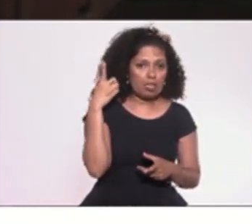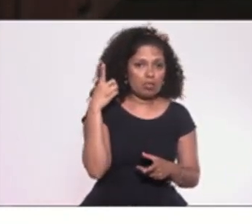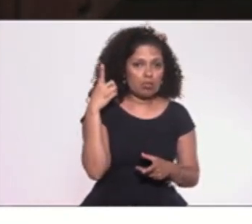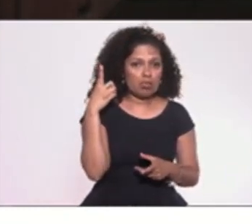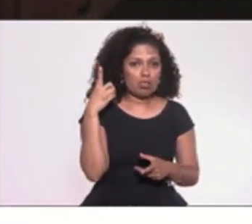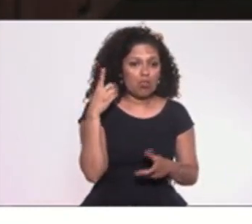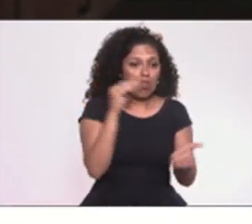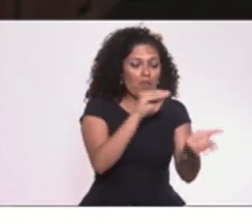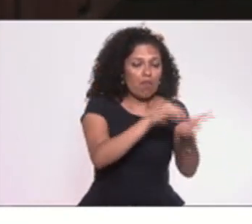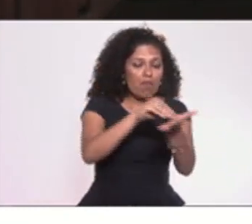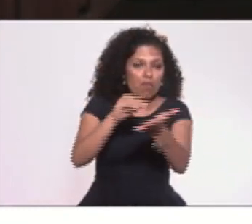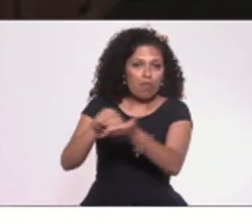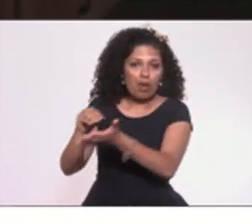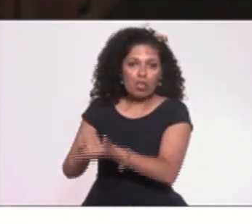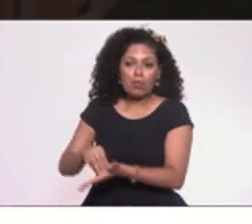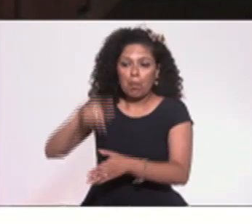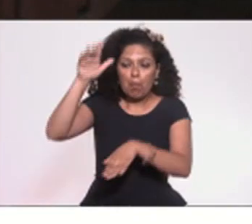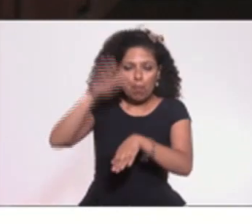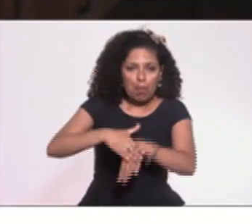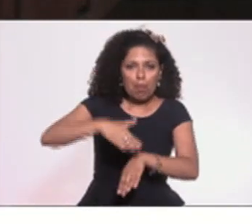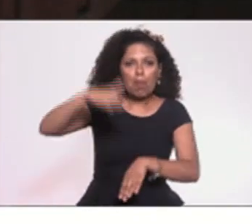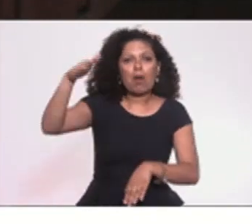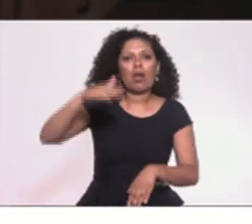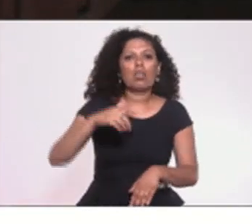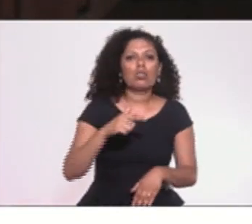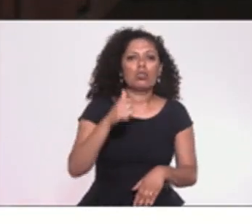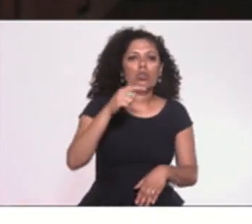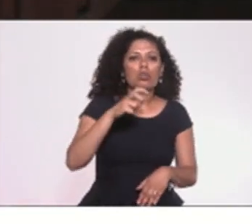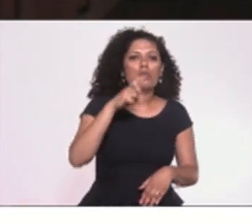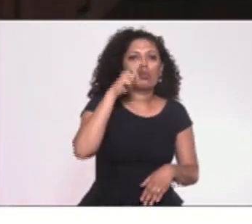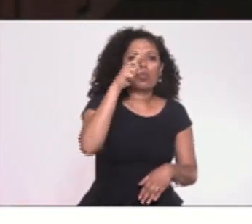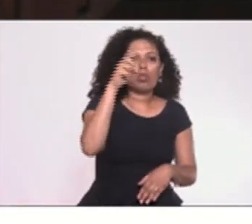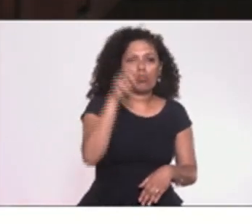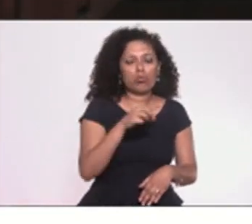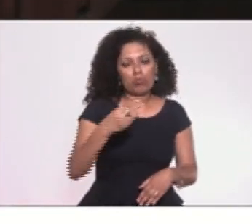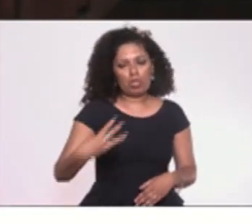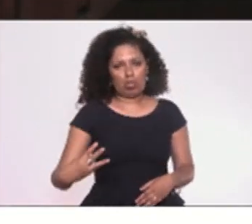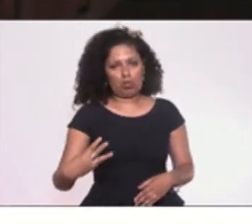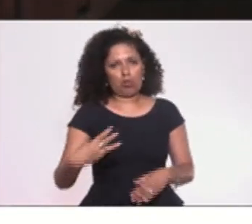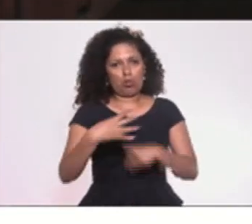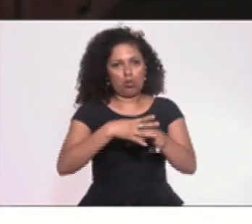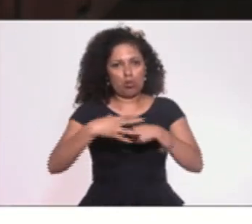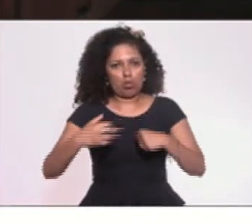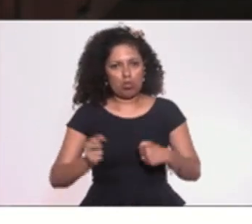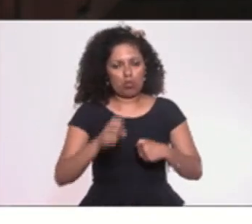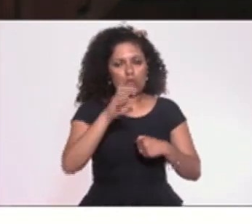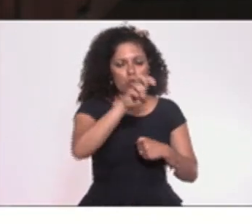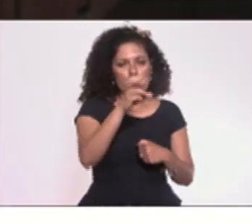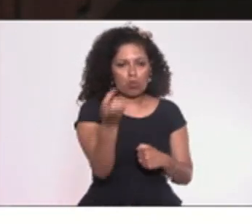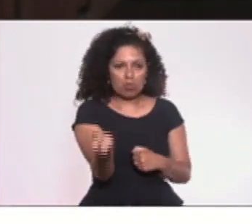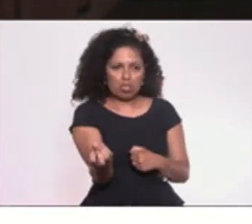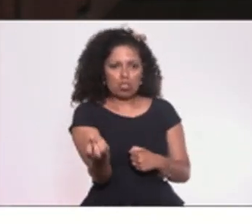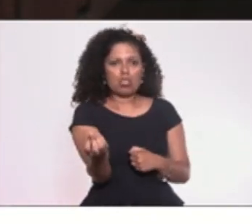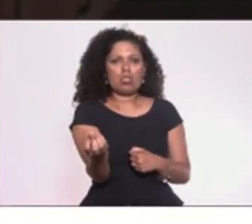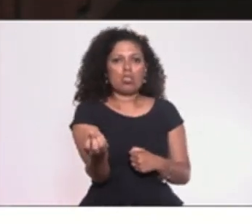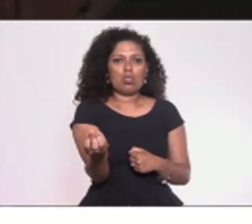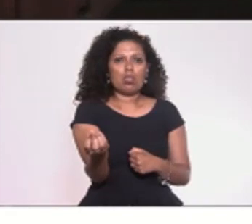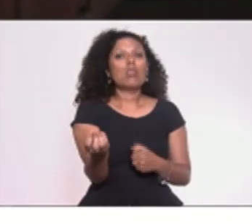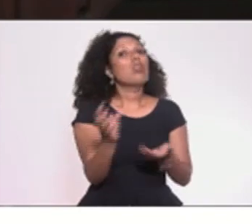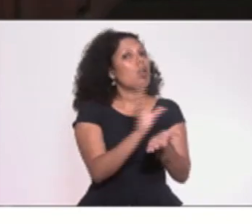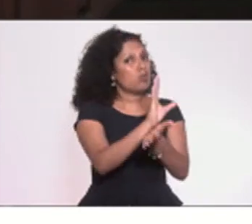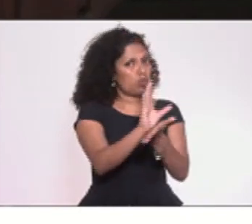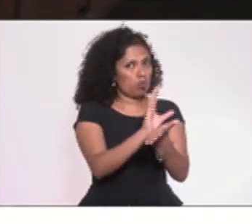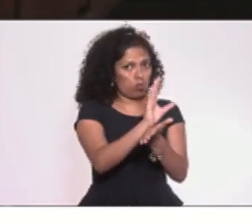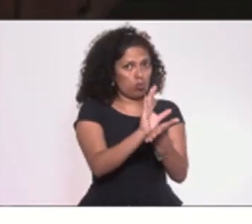já faltaram mais do que um terço. E o artigo 56 da